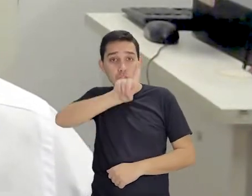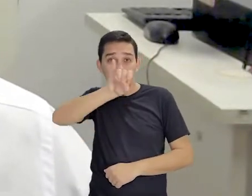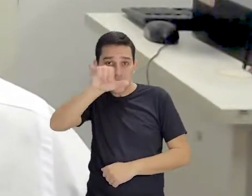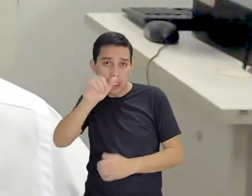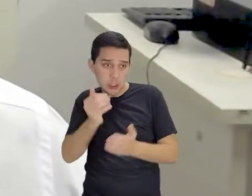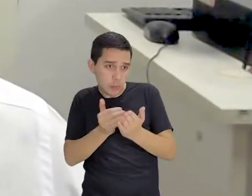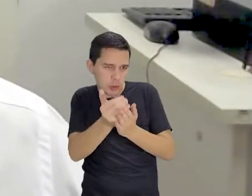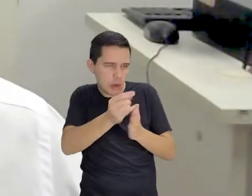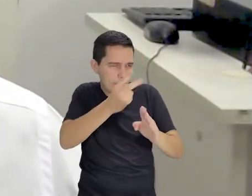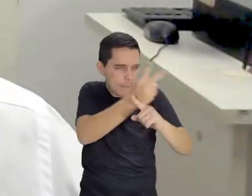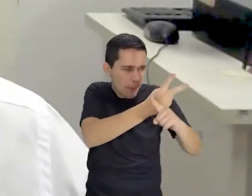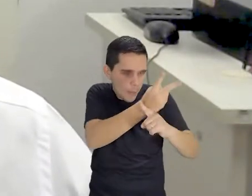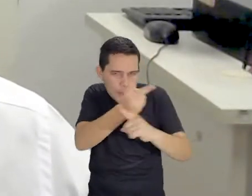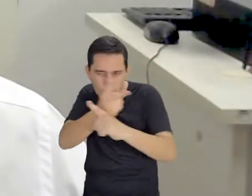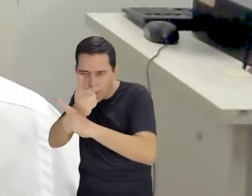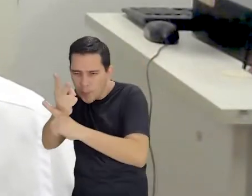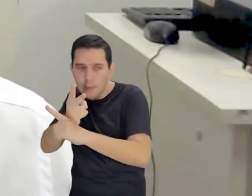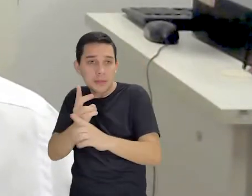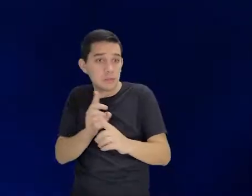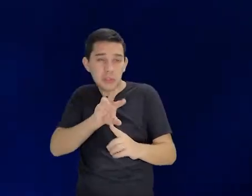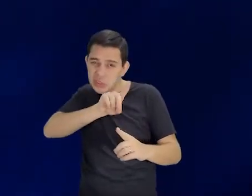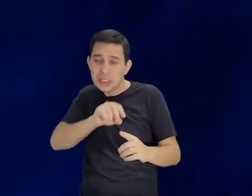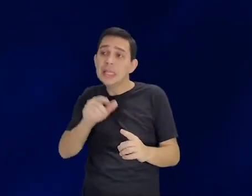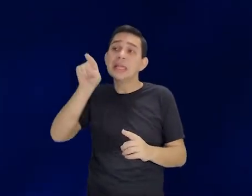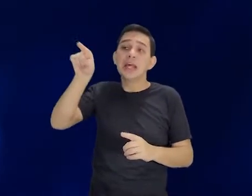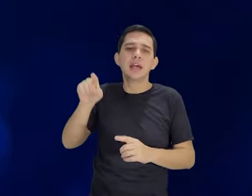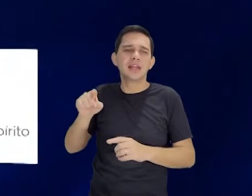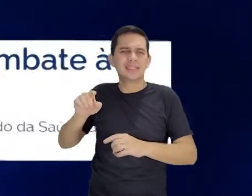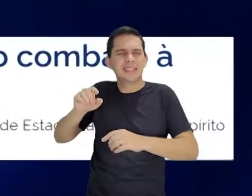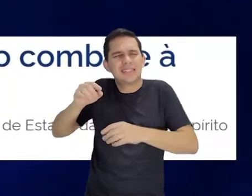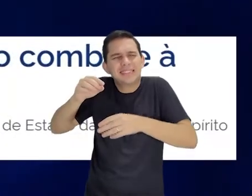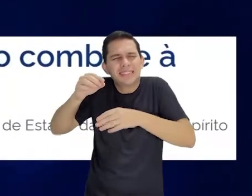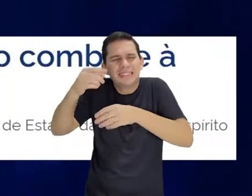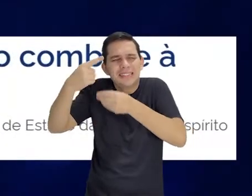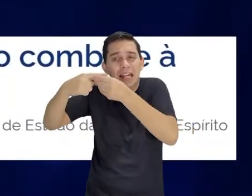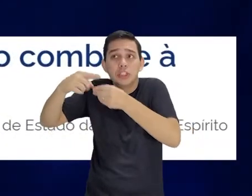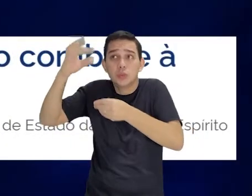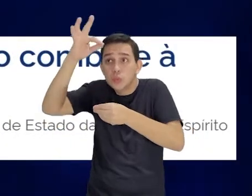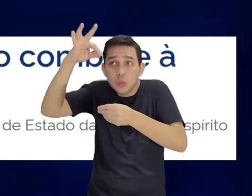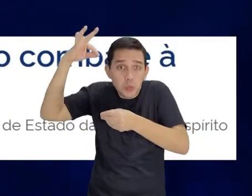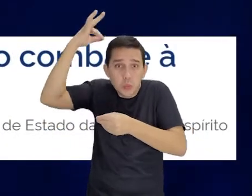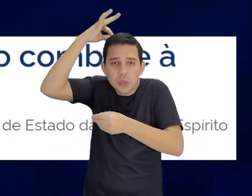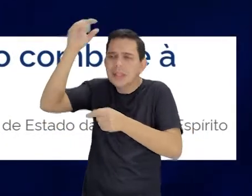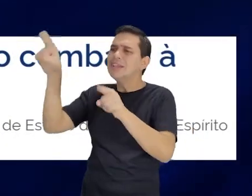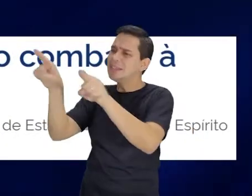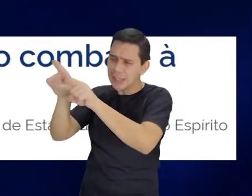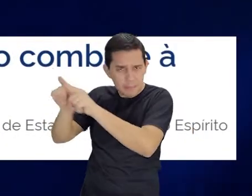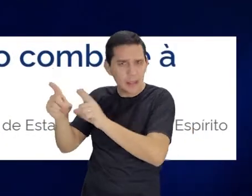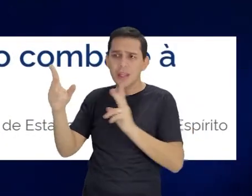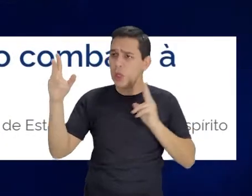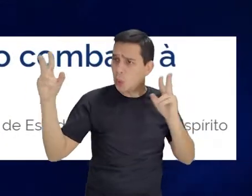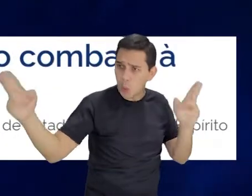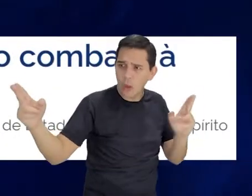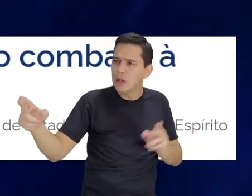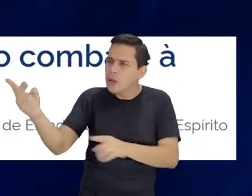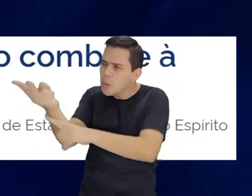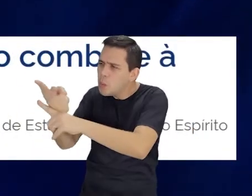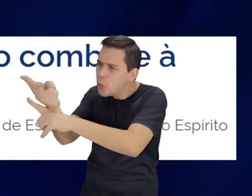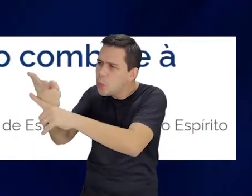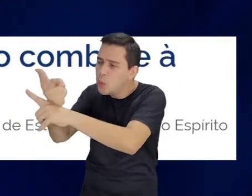Polícia Federal do Espírito Santo também deflagrou a Operação Volátil, que apurava fraudes praticadas pelo mesmo